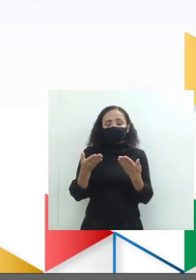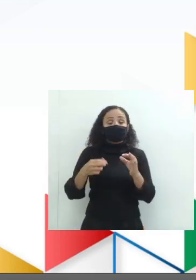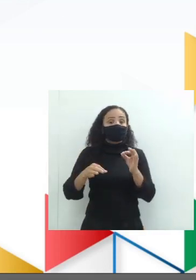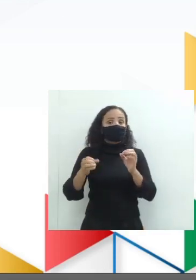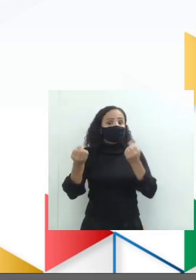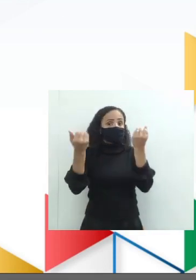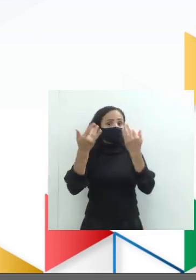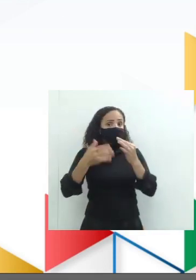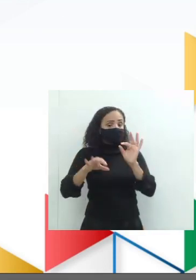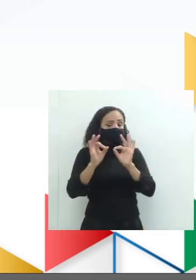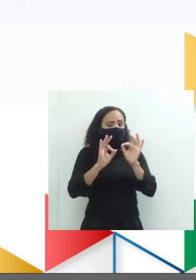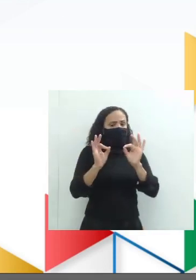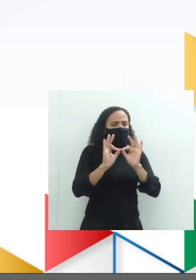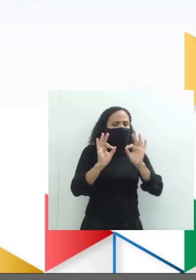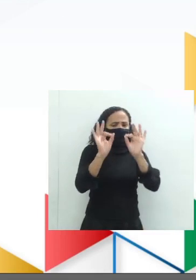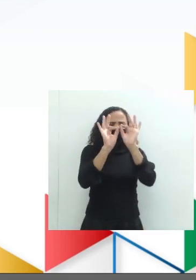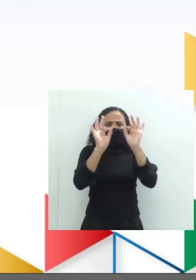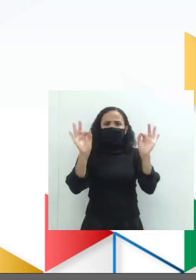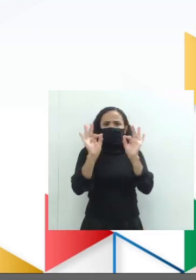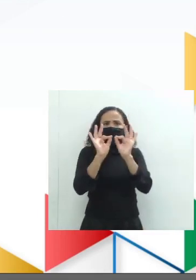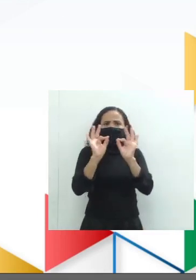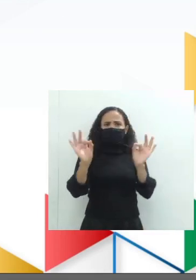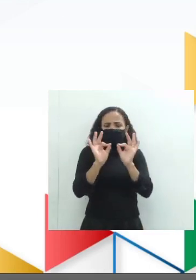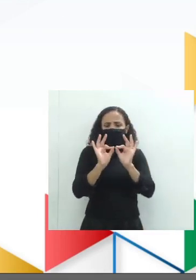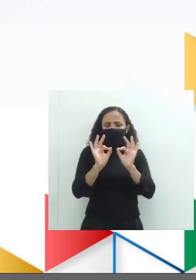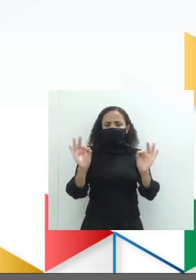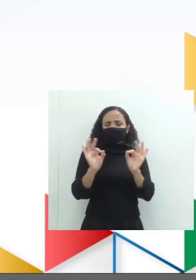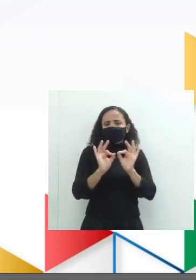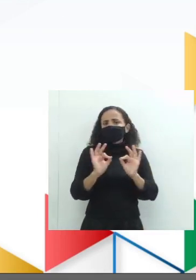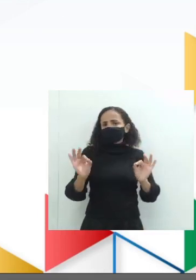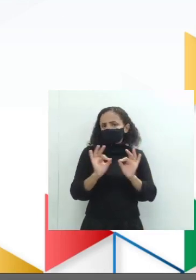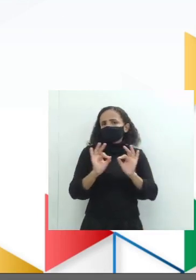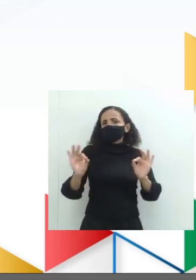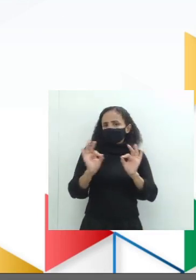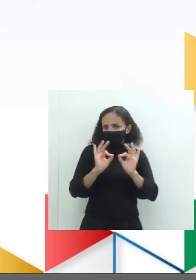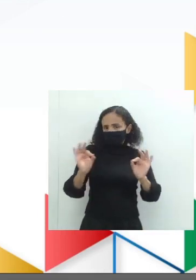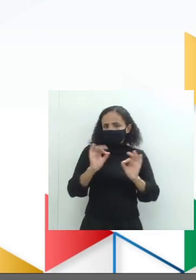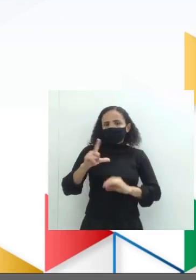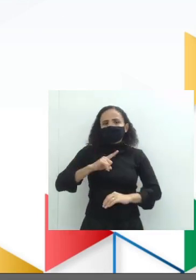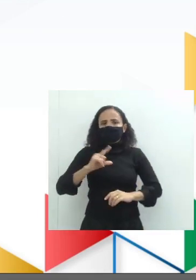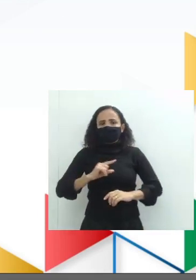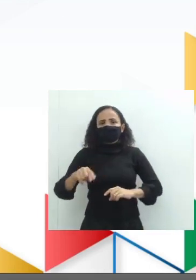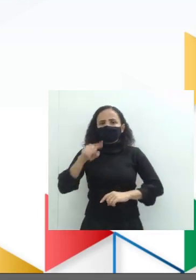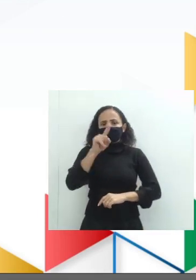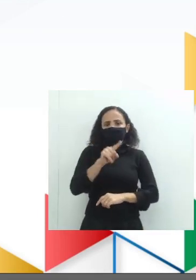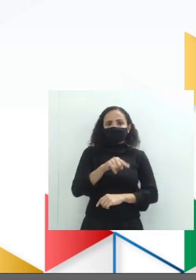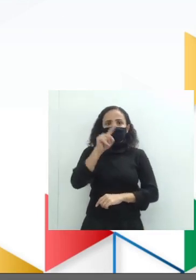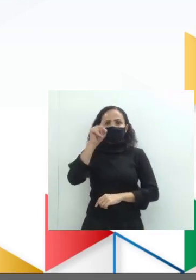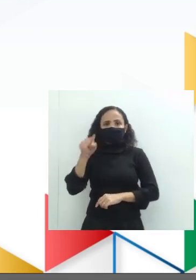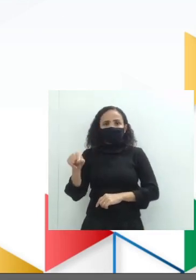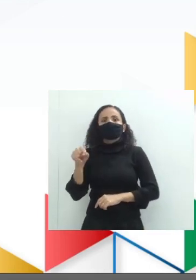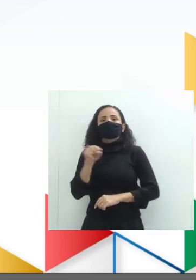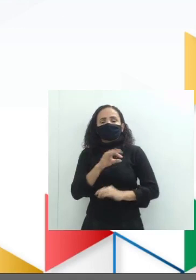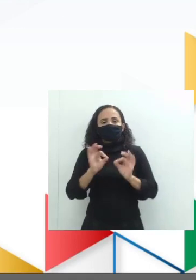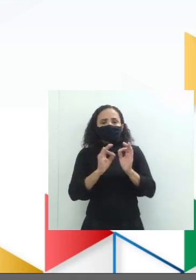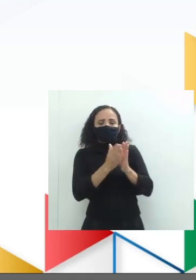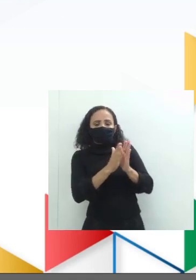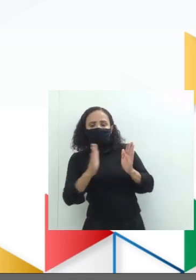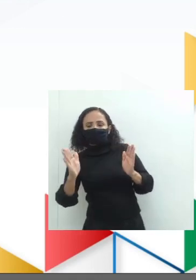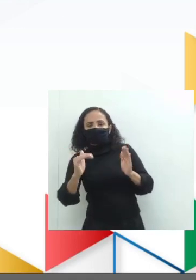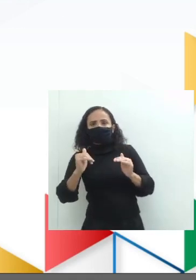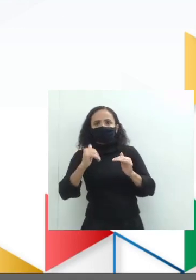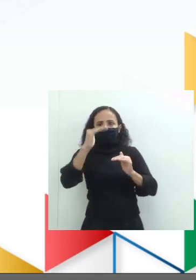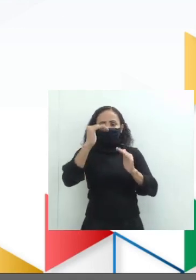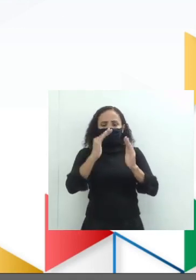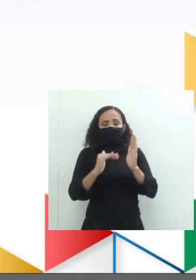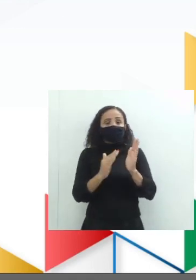da proporcionalidade e da construção, condição de existência de um triângulo em função da proporção dos seus lados, tá